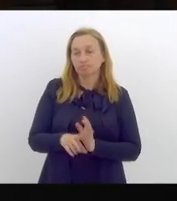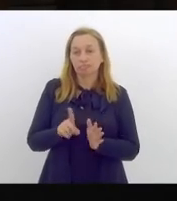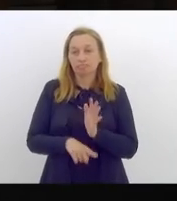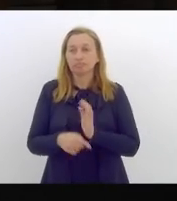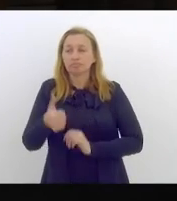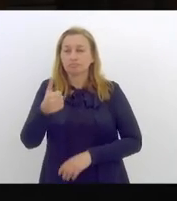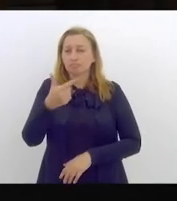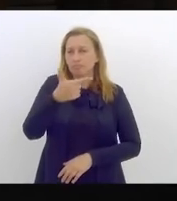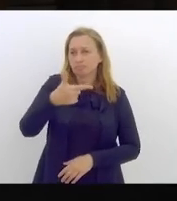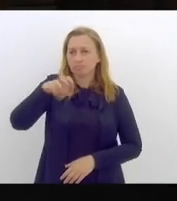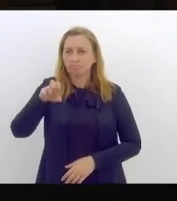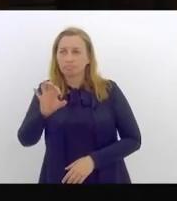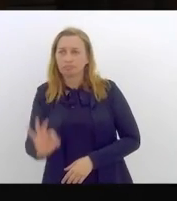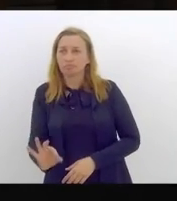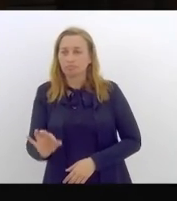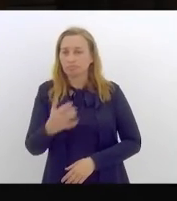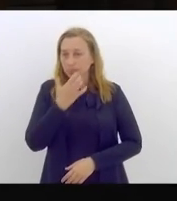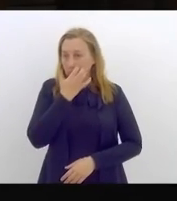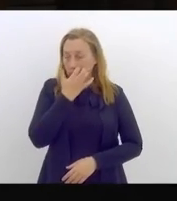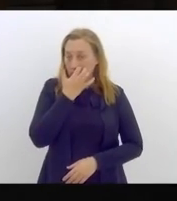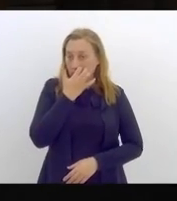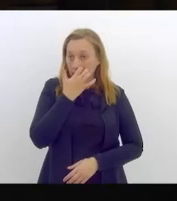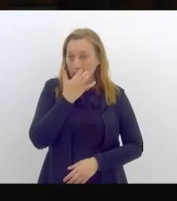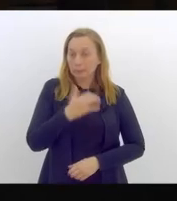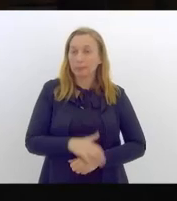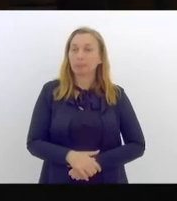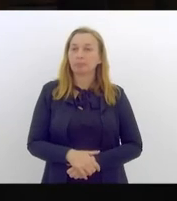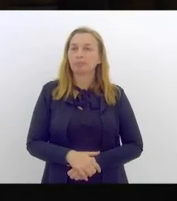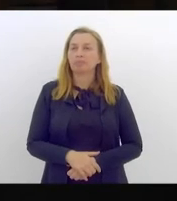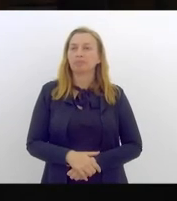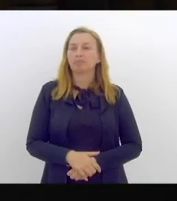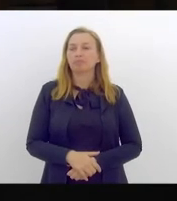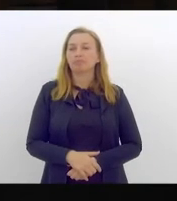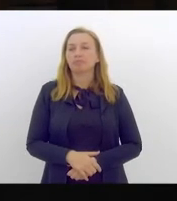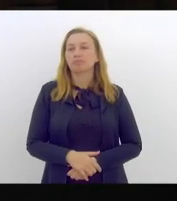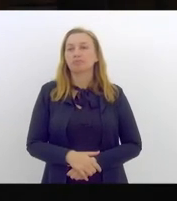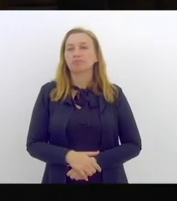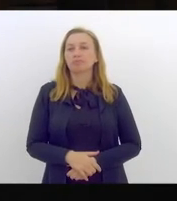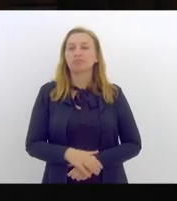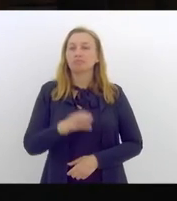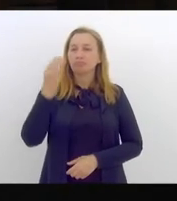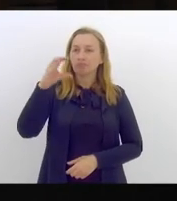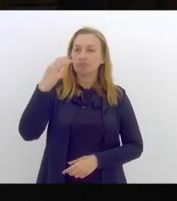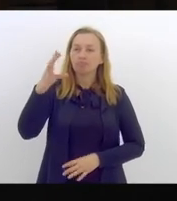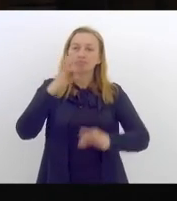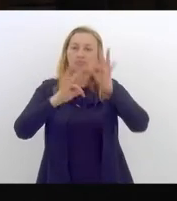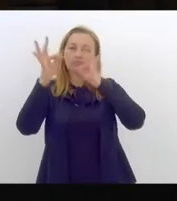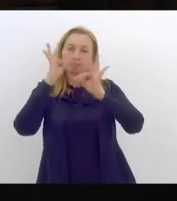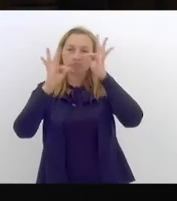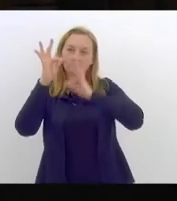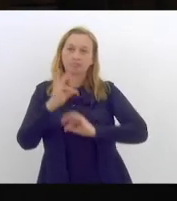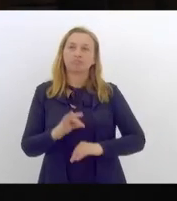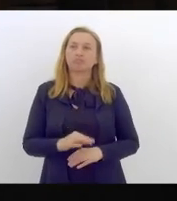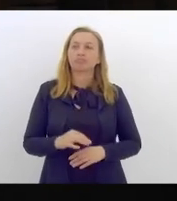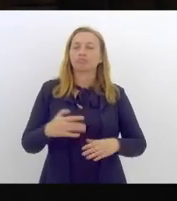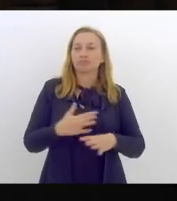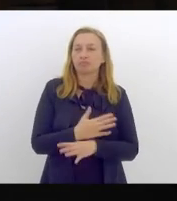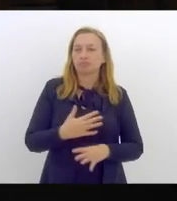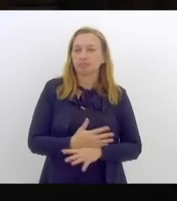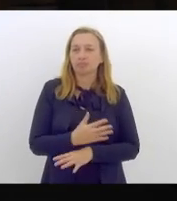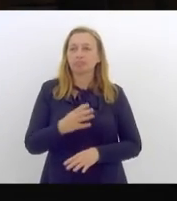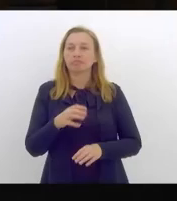quase 25%. Há também previsão de corte na ciência e tecnologia, no urbanismo,